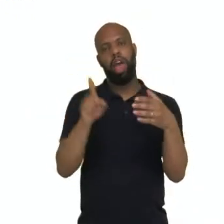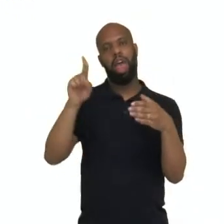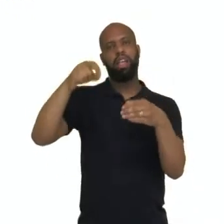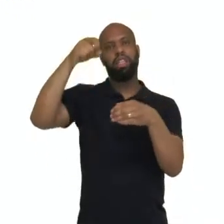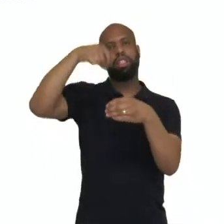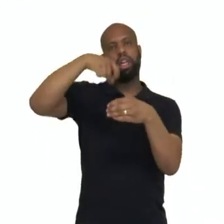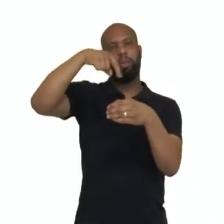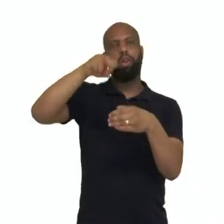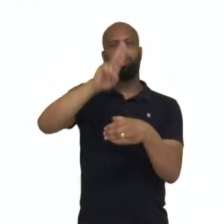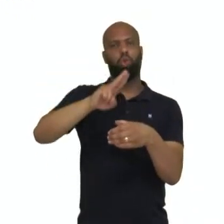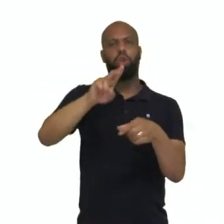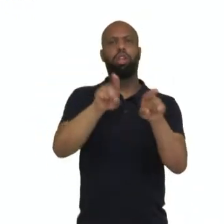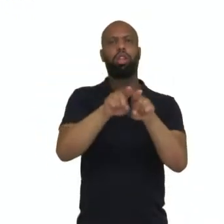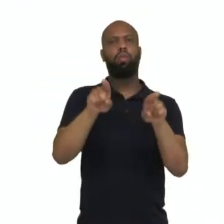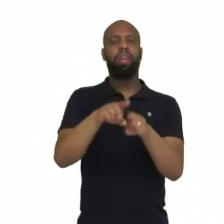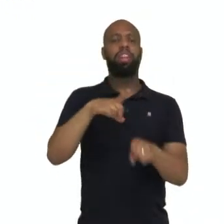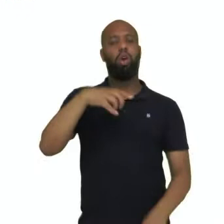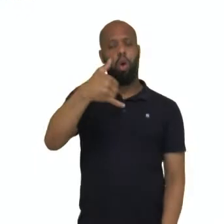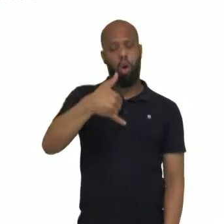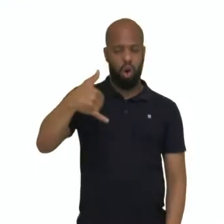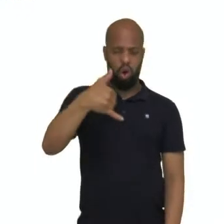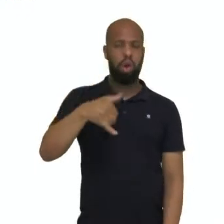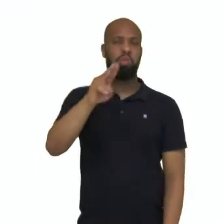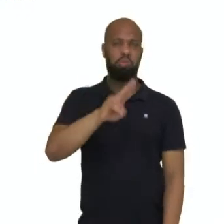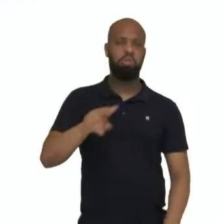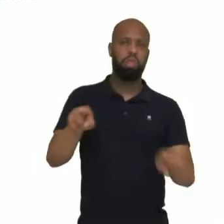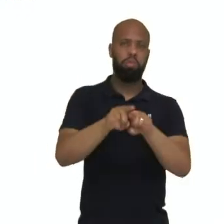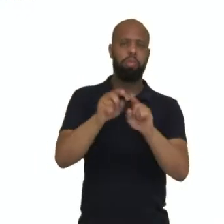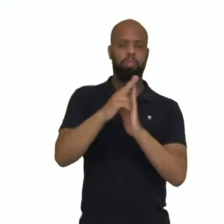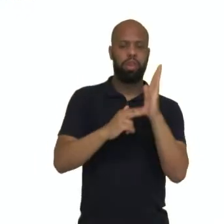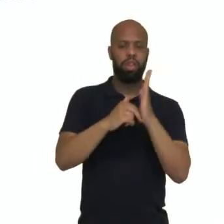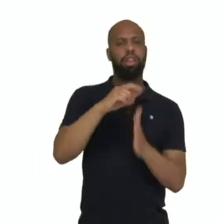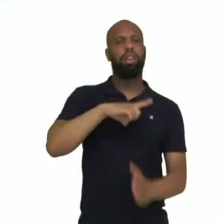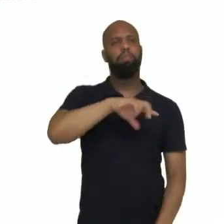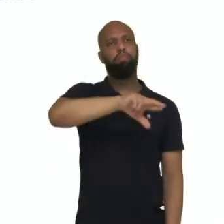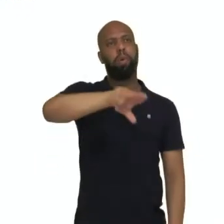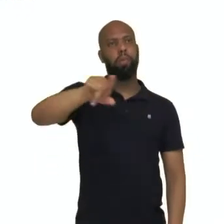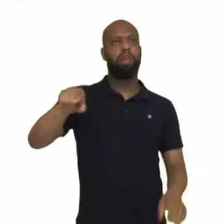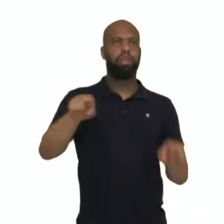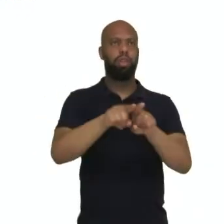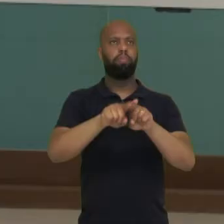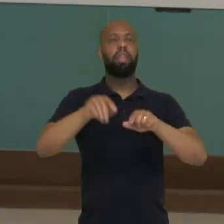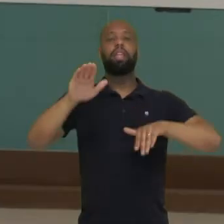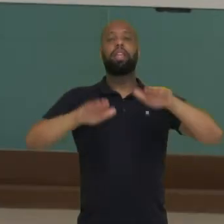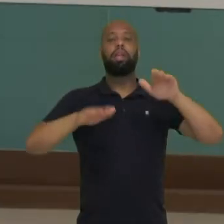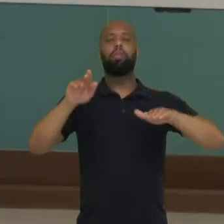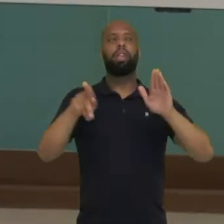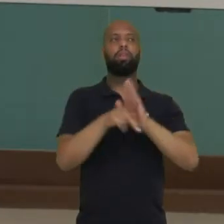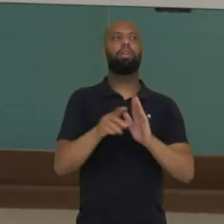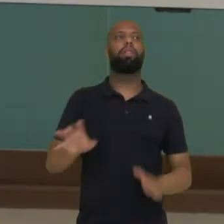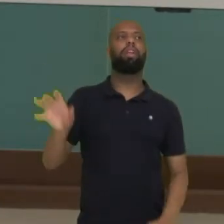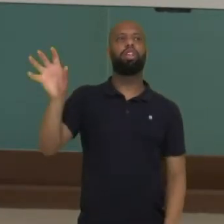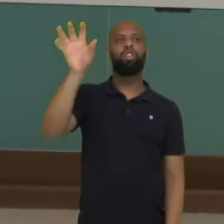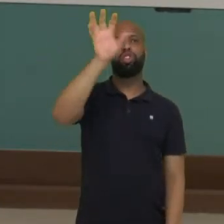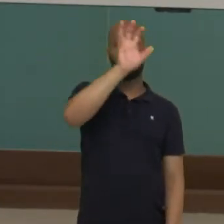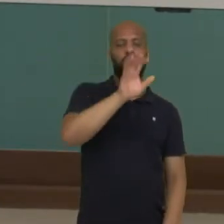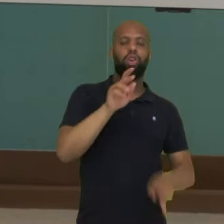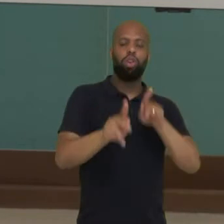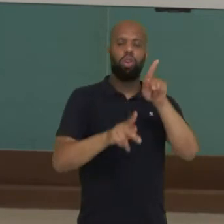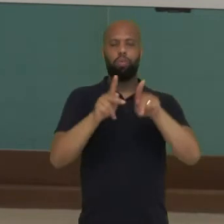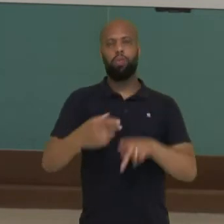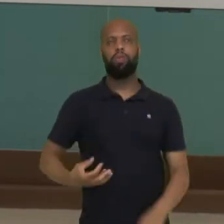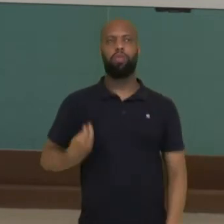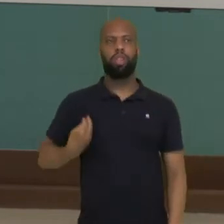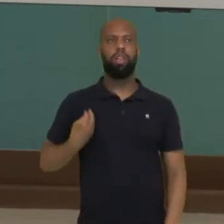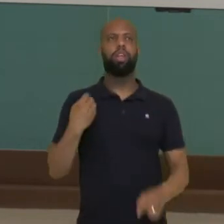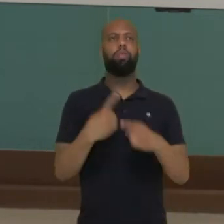babaçu, carvão, óleo de peixe, óleo vegetal, entre muitos outros. Isso depende muito da região que esse povo vive,